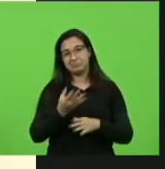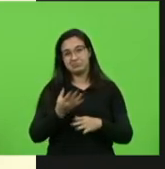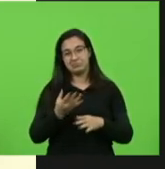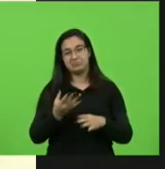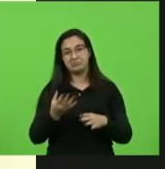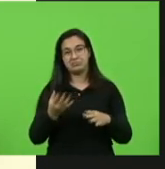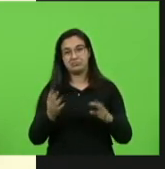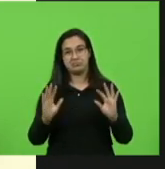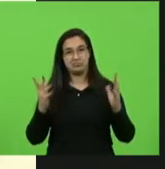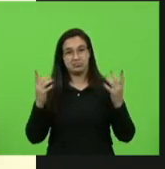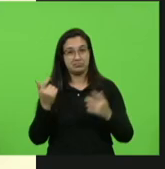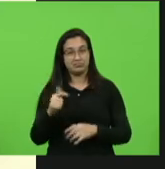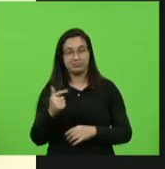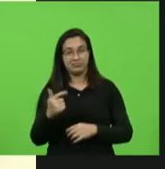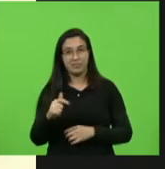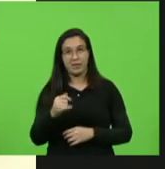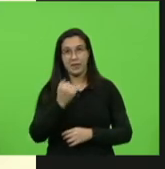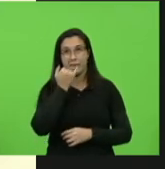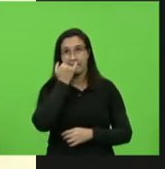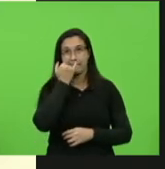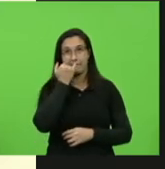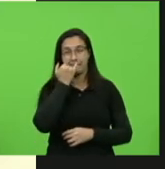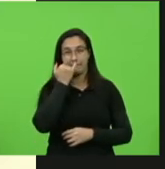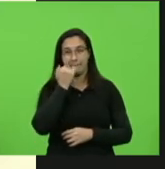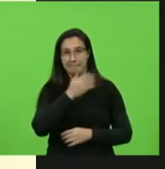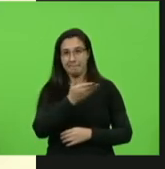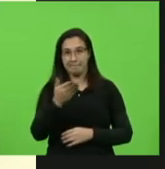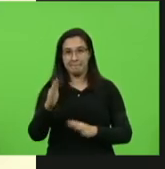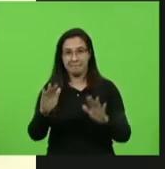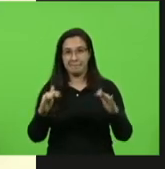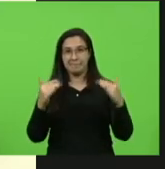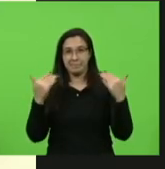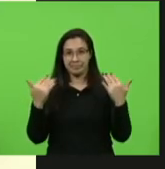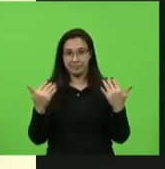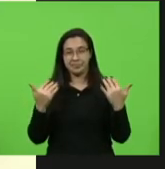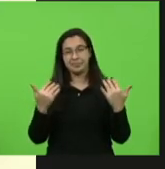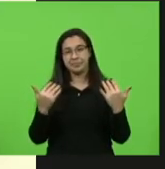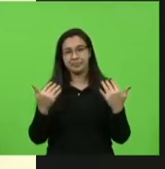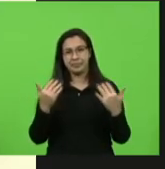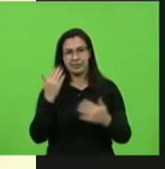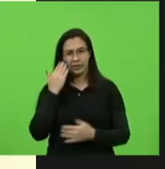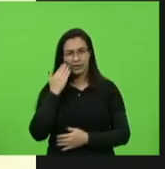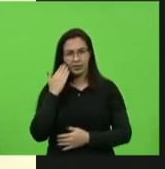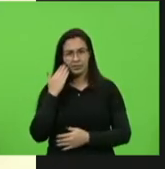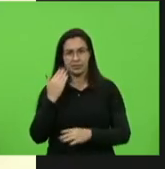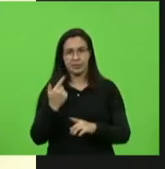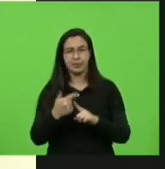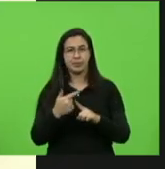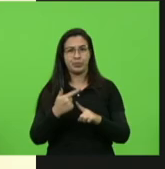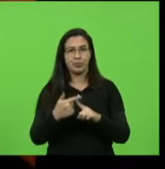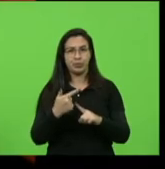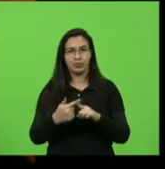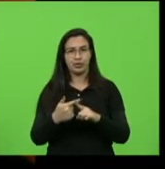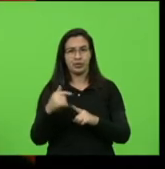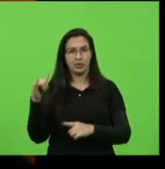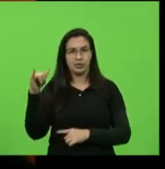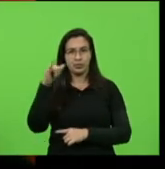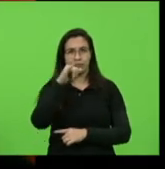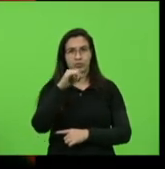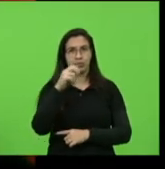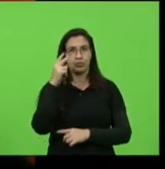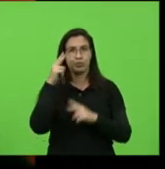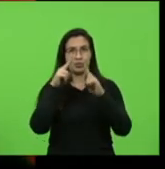Senhor presidente, senhores deputados, que nos acompanham pela TVA, sabe por que, que o aeroporto de Florianópolis... Pela ordem, deputado